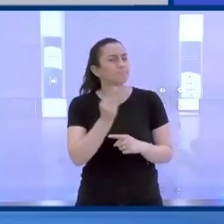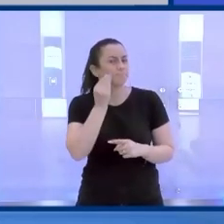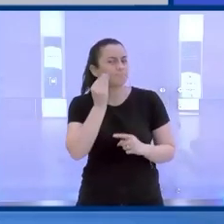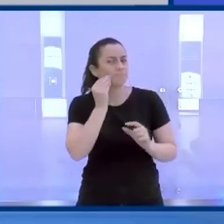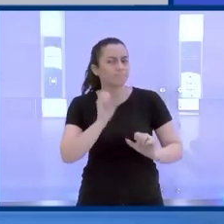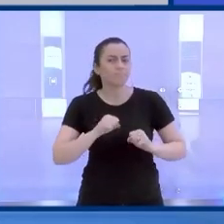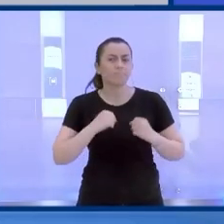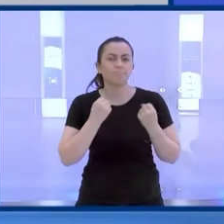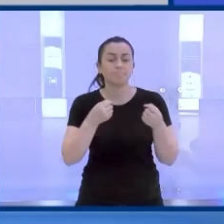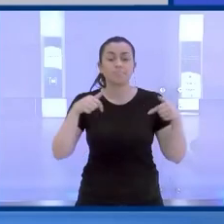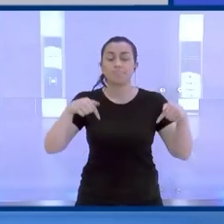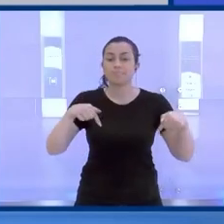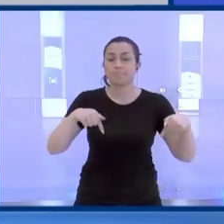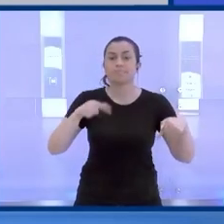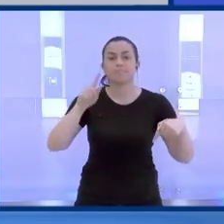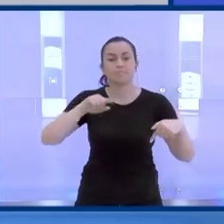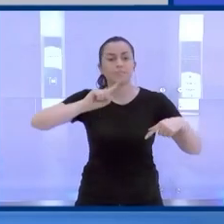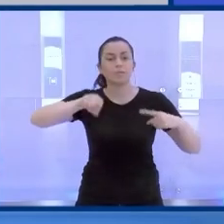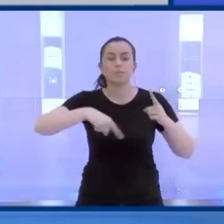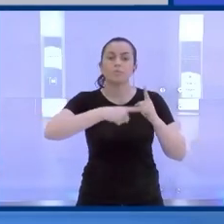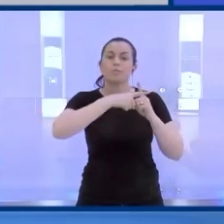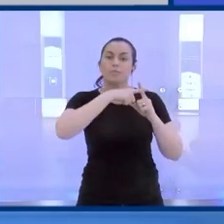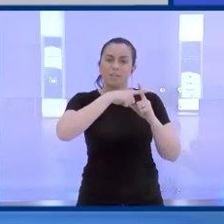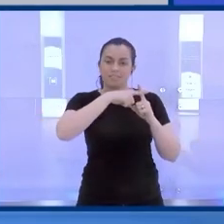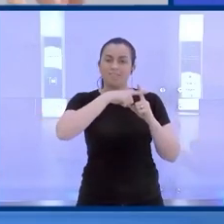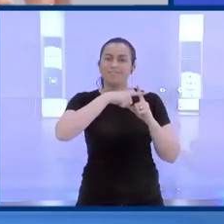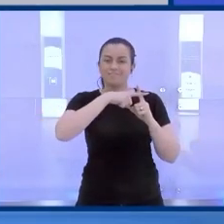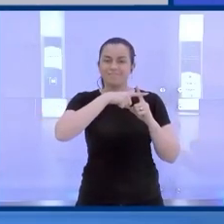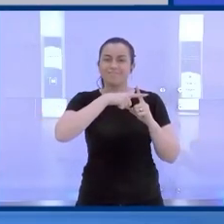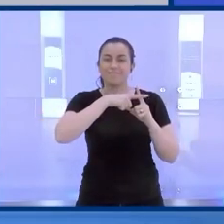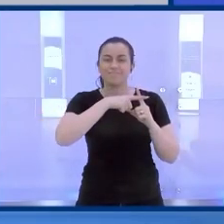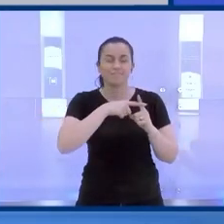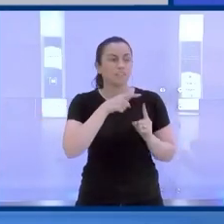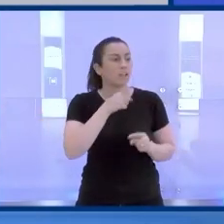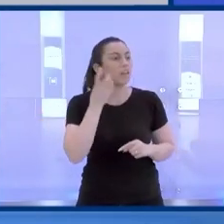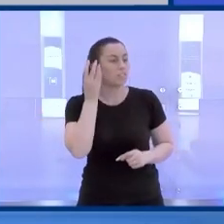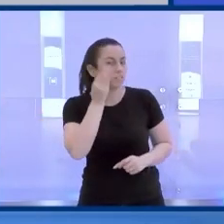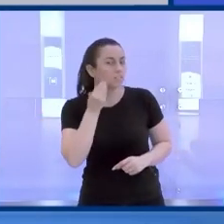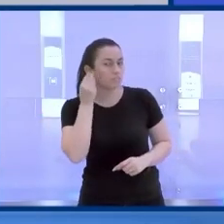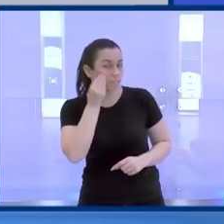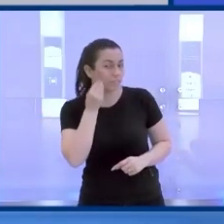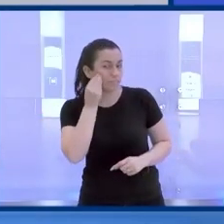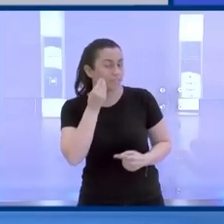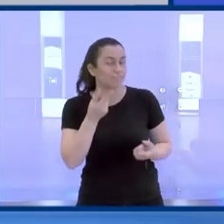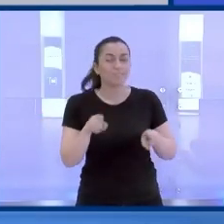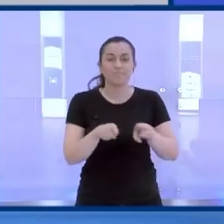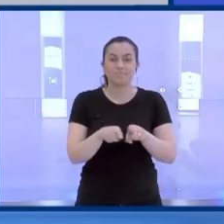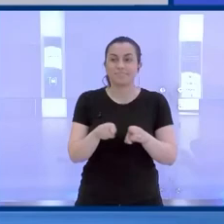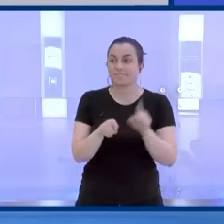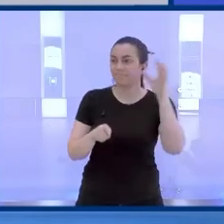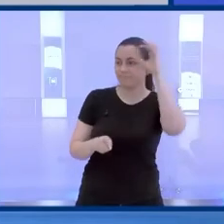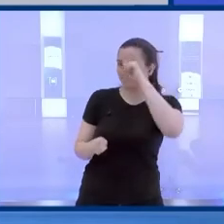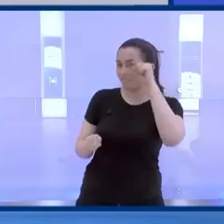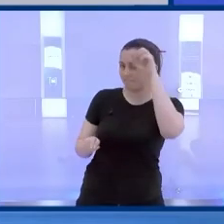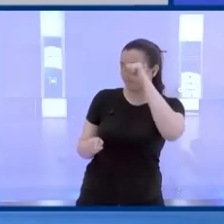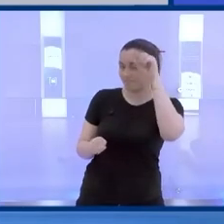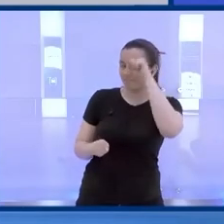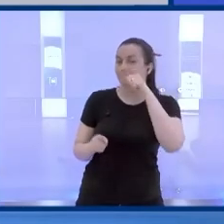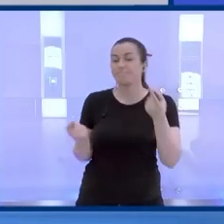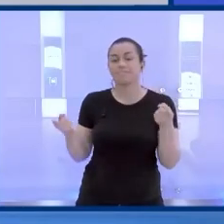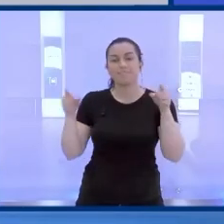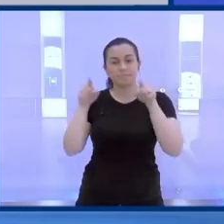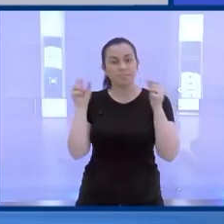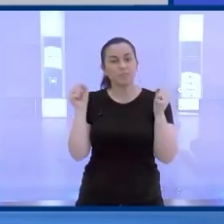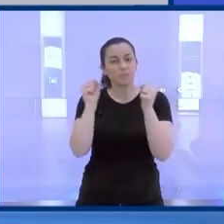aqui é somar, de um lado, a experiência e o aprendizado que nós tivemos nesses anos